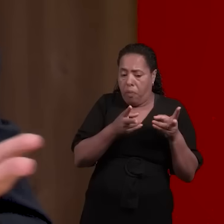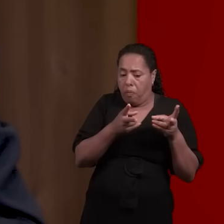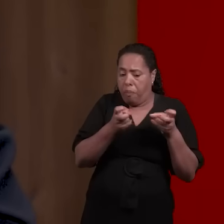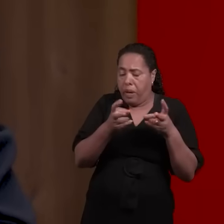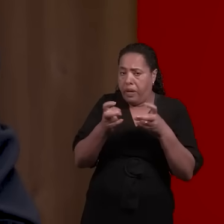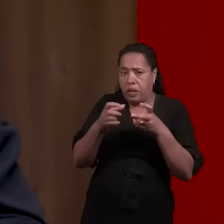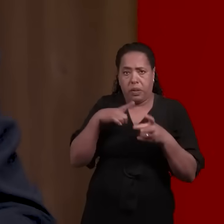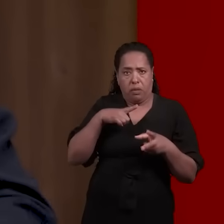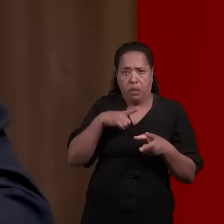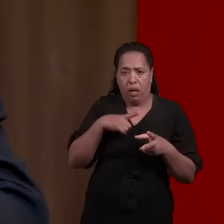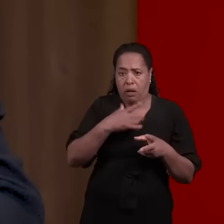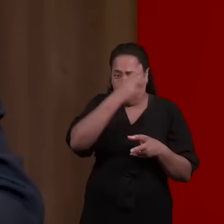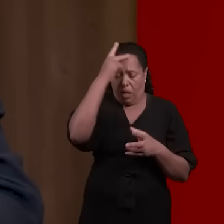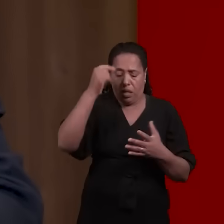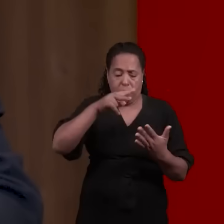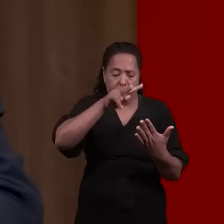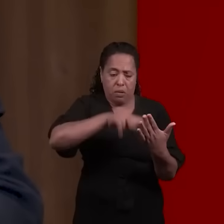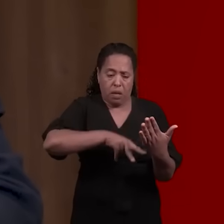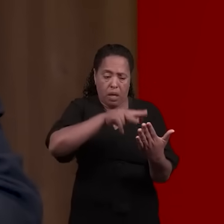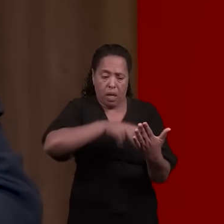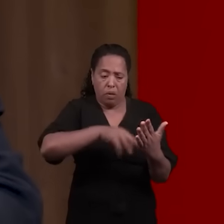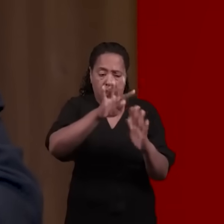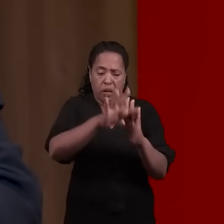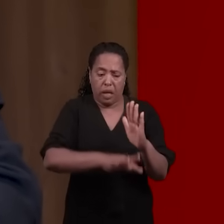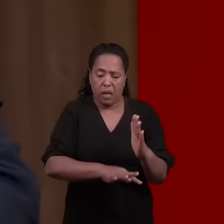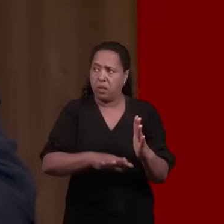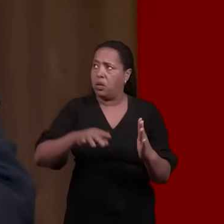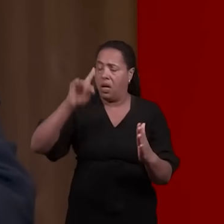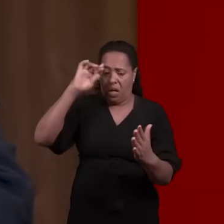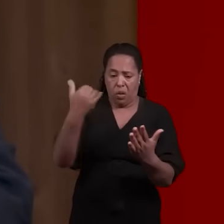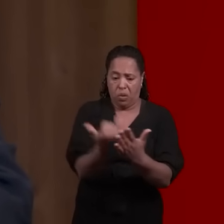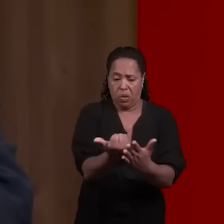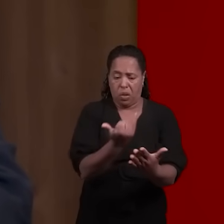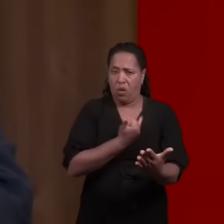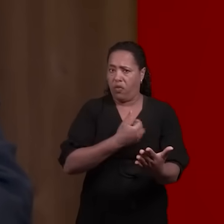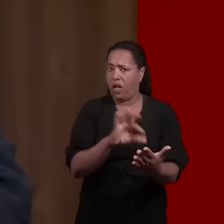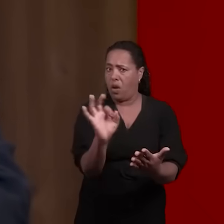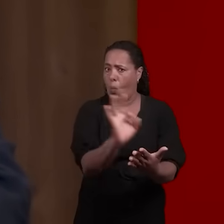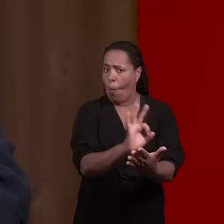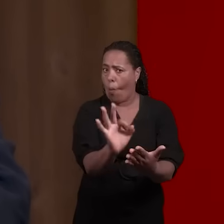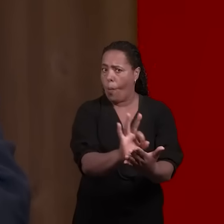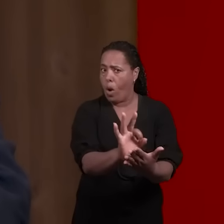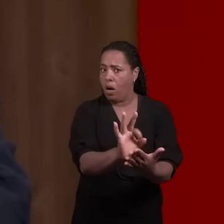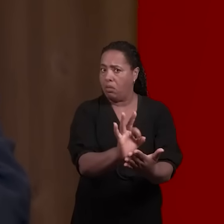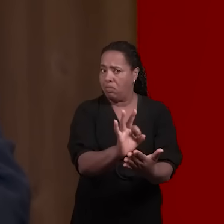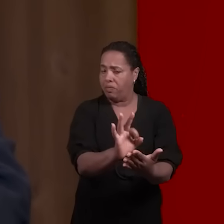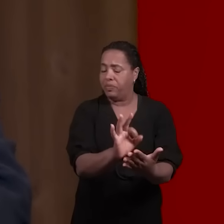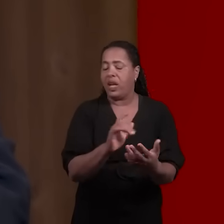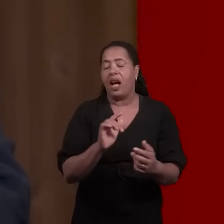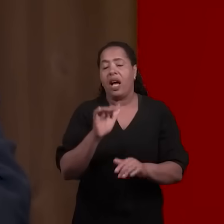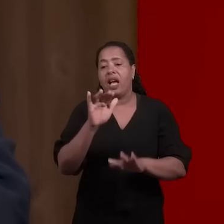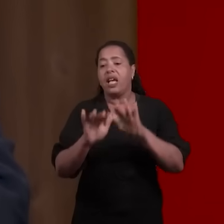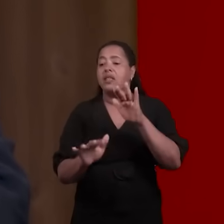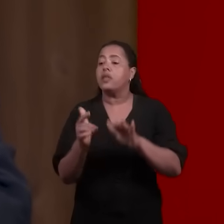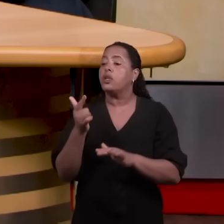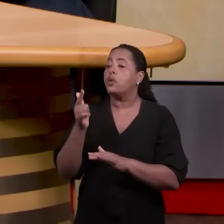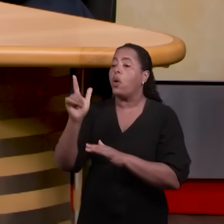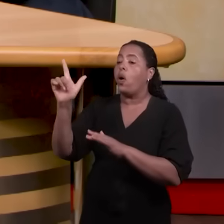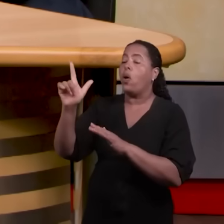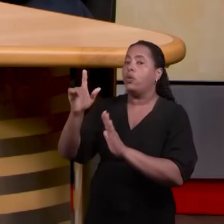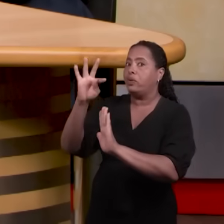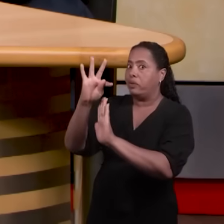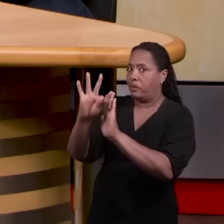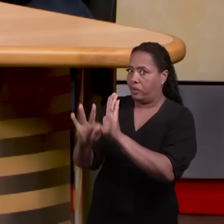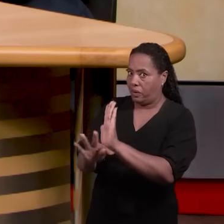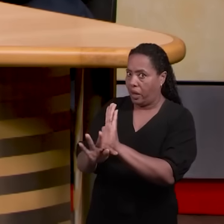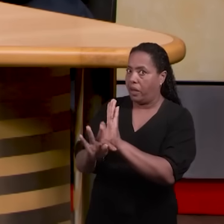o grupo todo percebe que a pessoa lê um texto e o Senhor não está falando naquele texto. Exato. Claramente o texto do Senhor não está falando. E às vezes outro